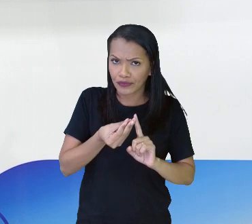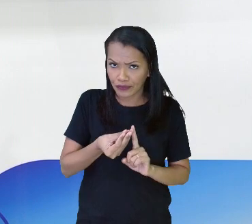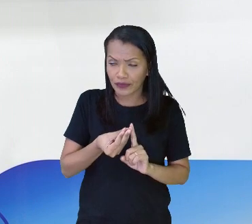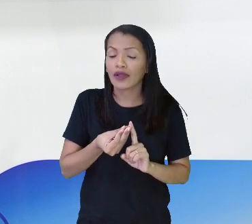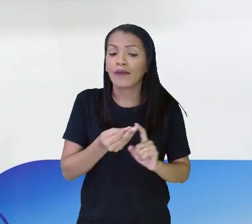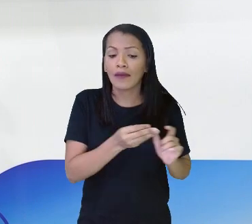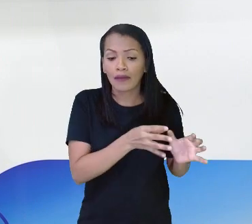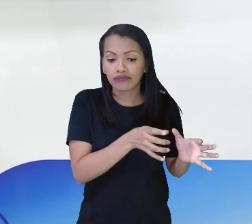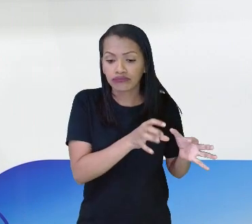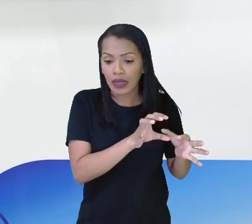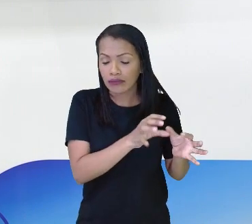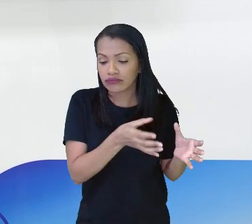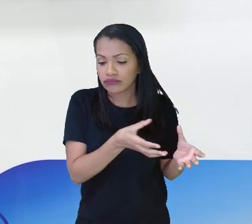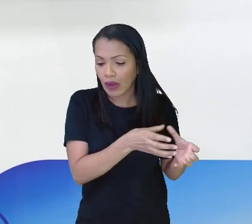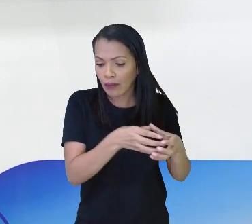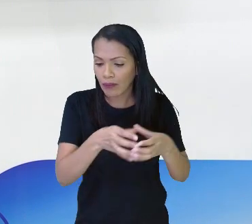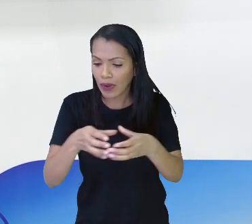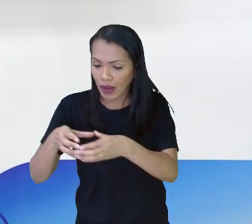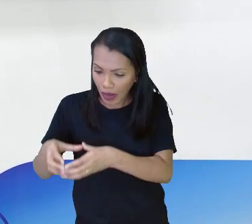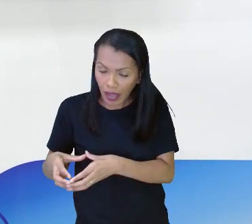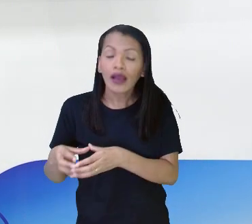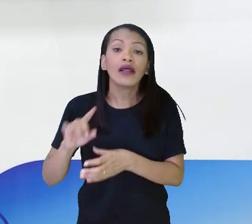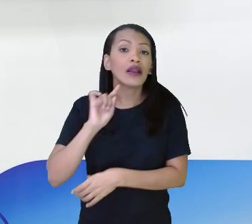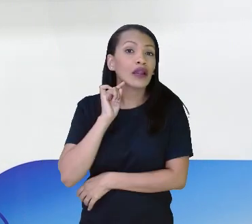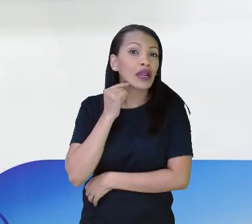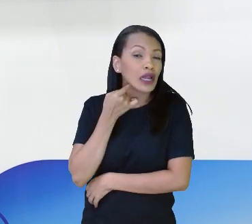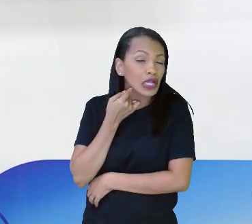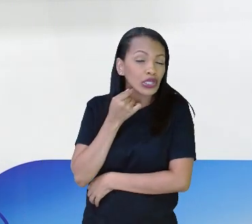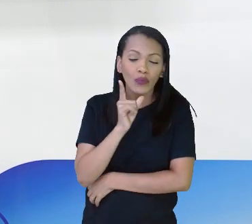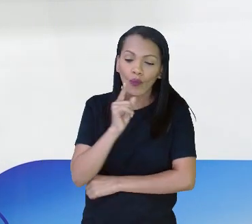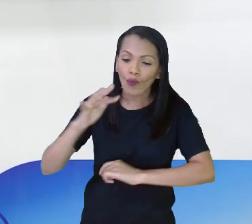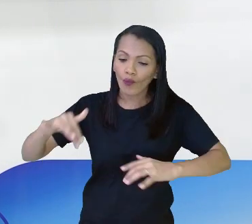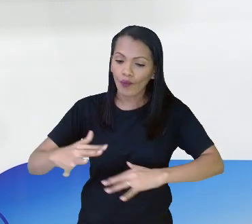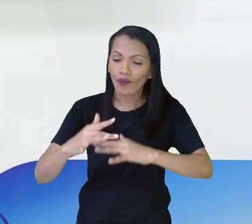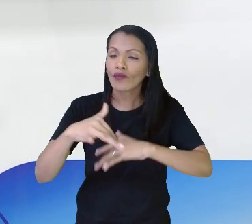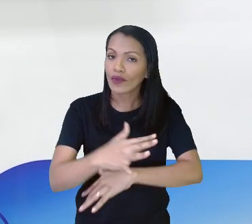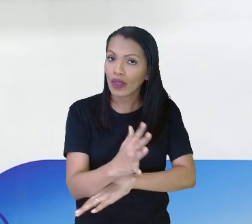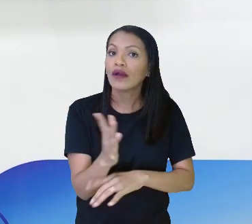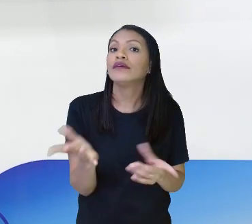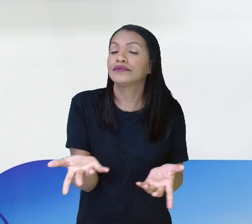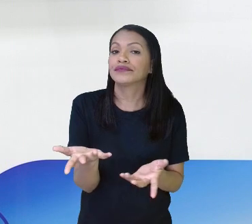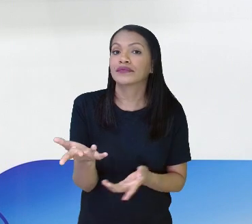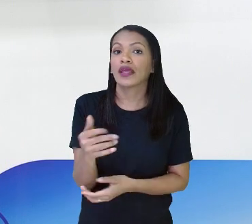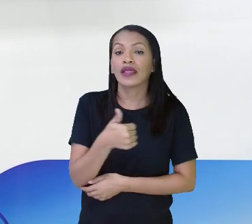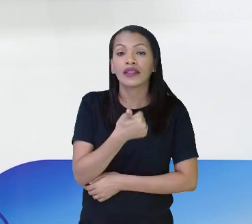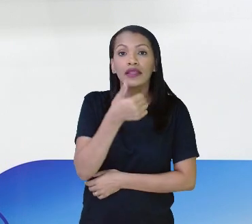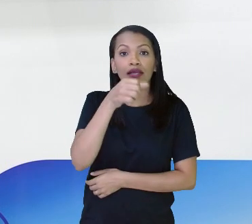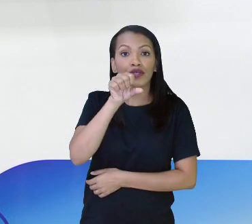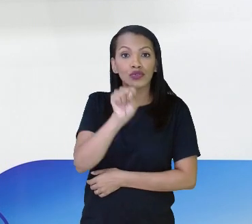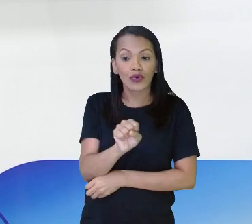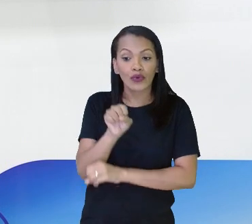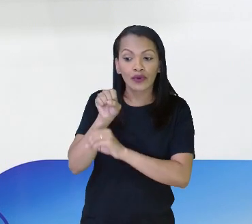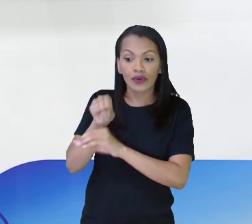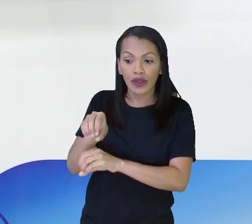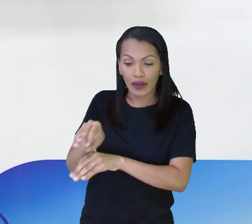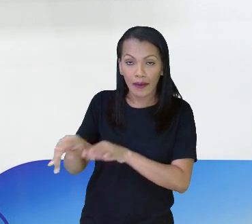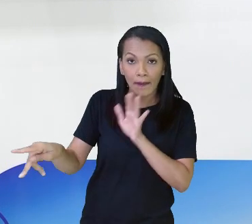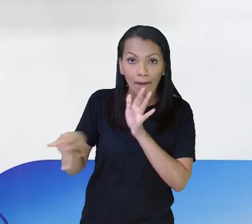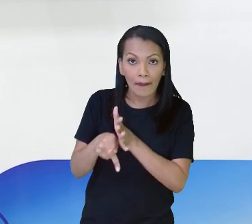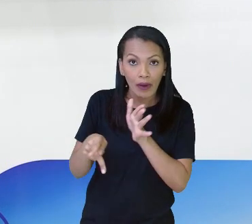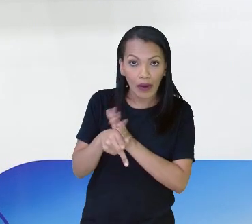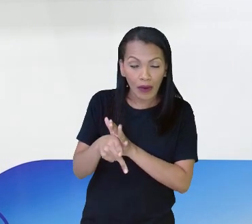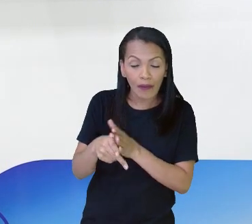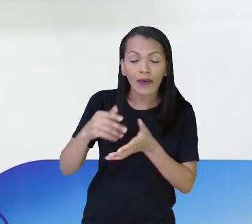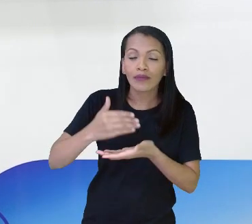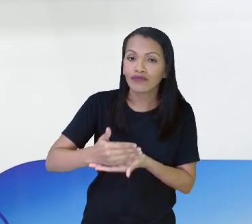Coleção Didática de Lixo Marinho foi inaugurada em 18 de setembro e ficará permanentemente na ilha.